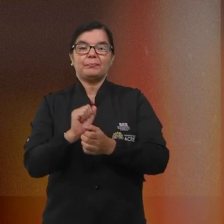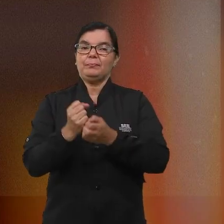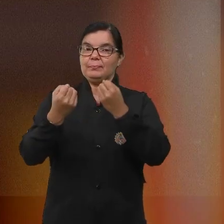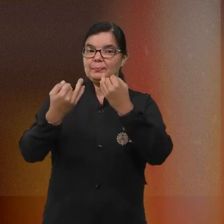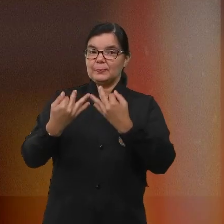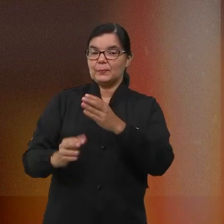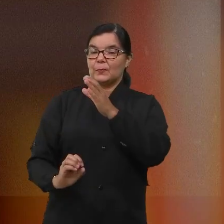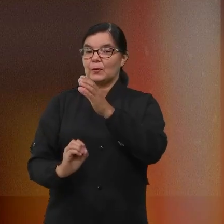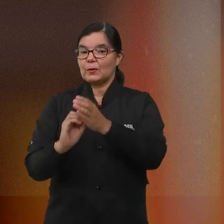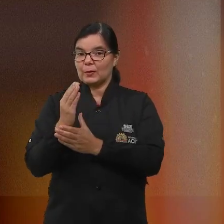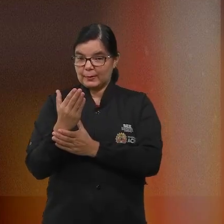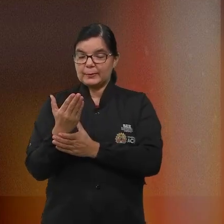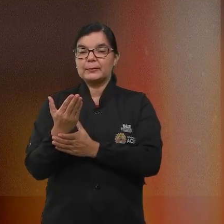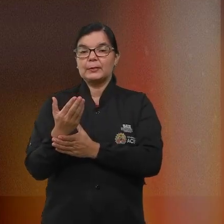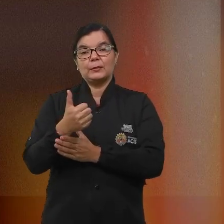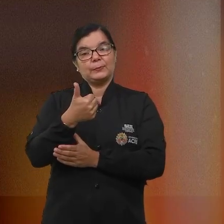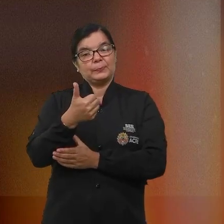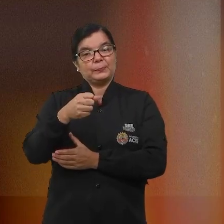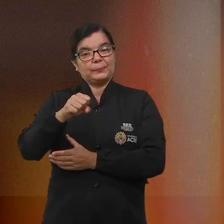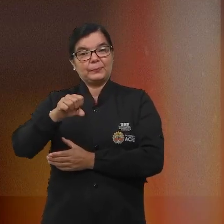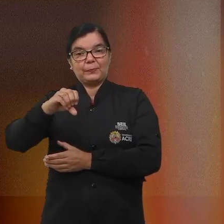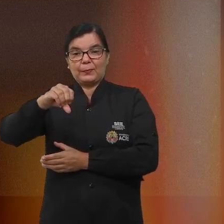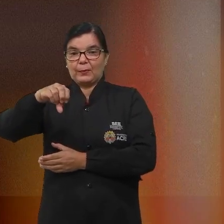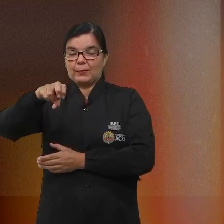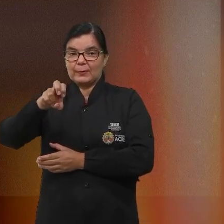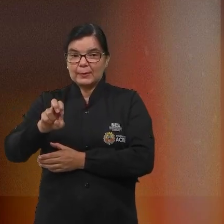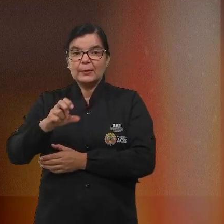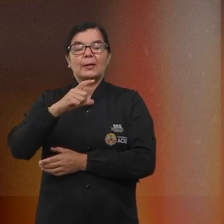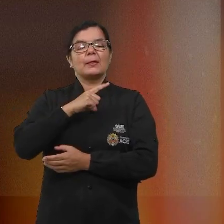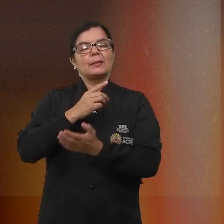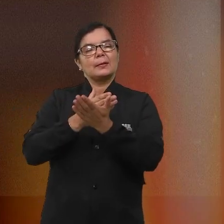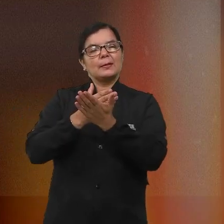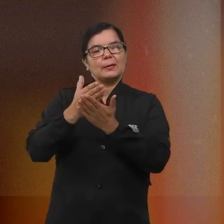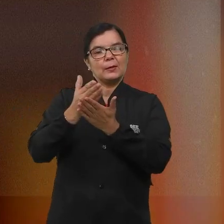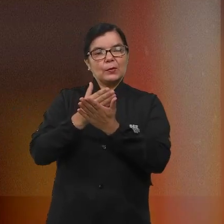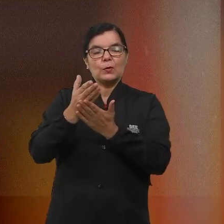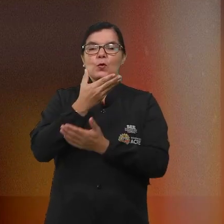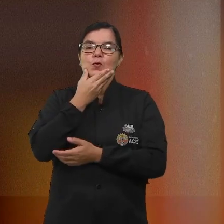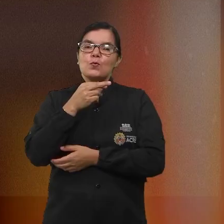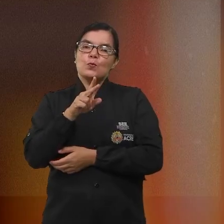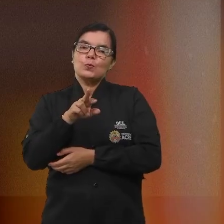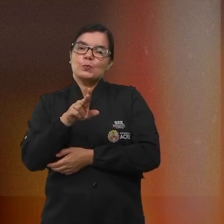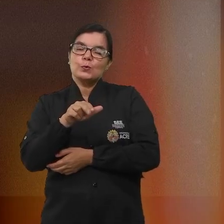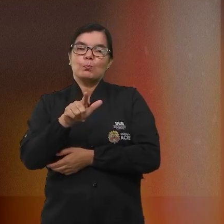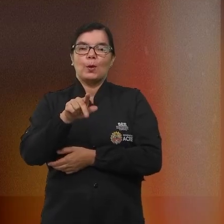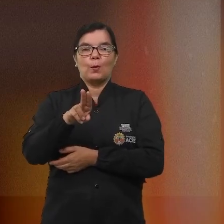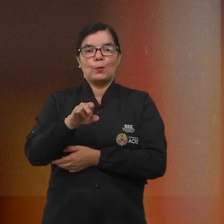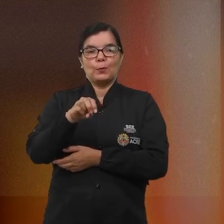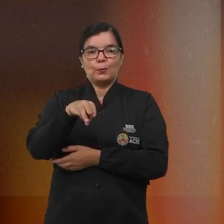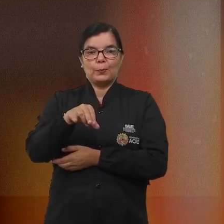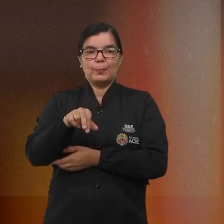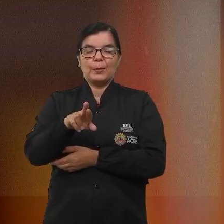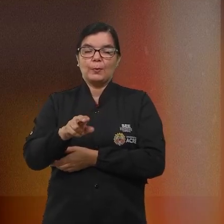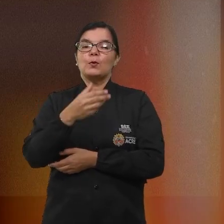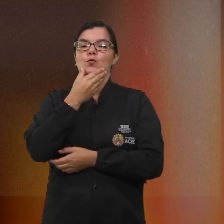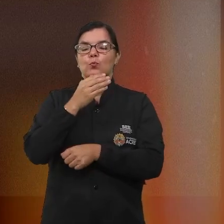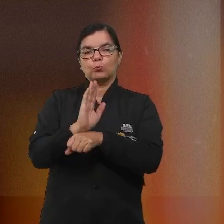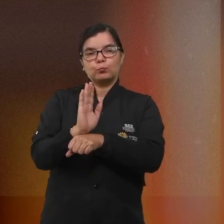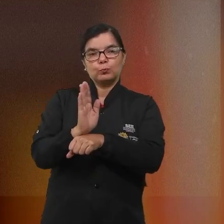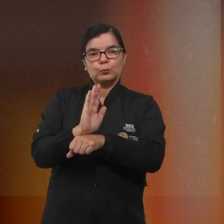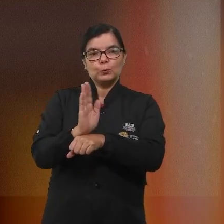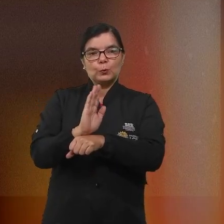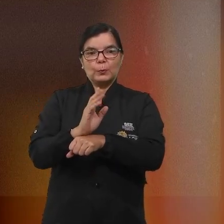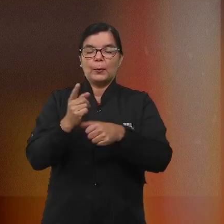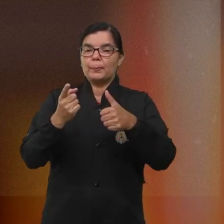falamos que a origem do cinema, lá de 1895, teve início aí com os irmãos Lumière e o seu cinematógrafo, que